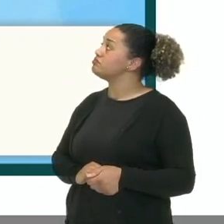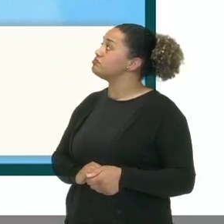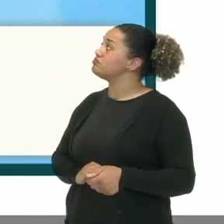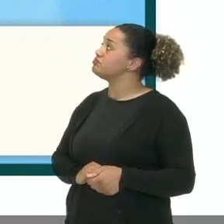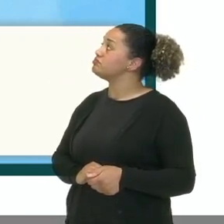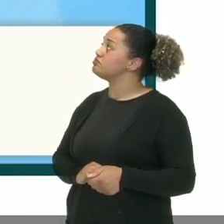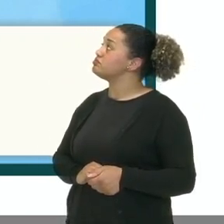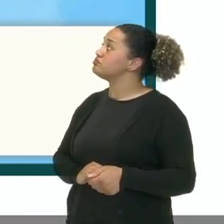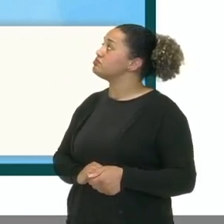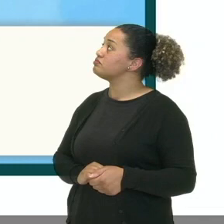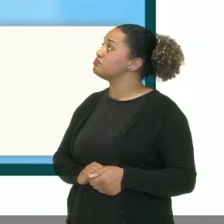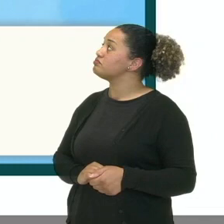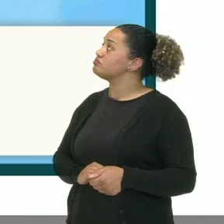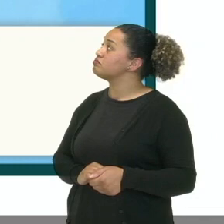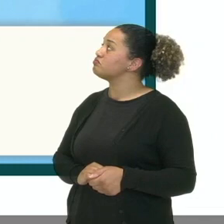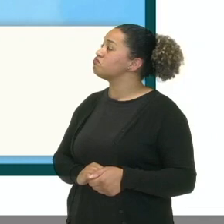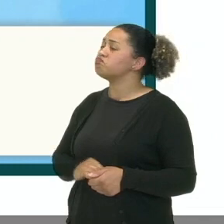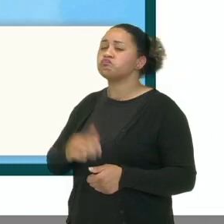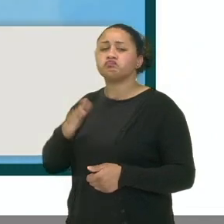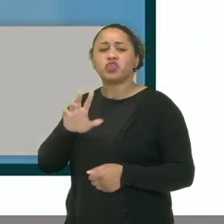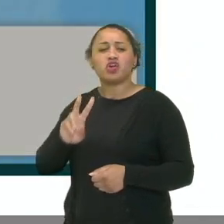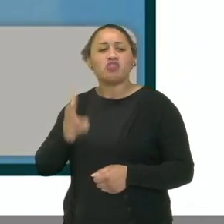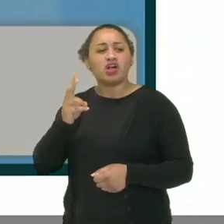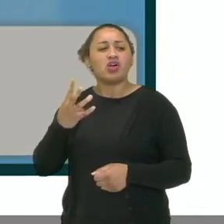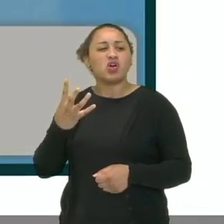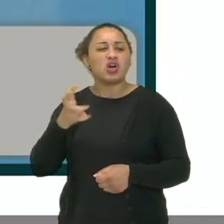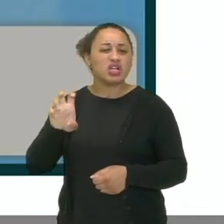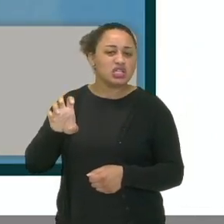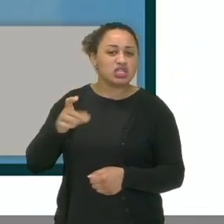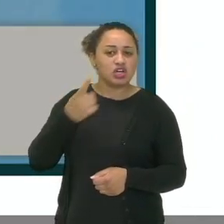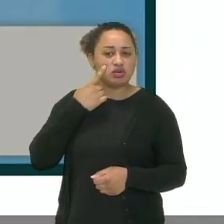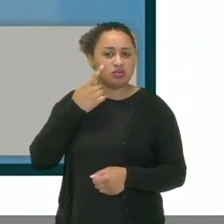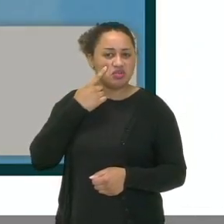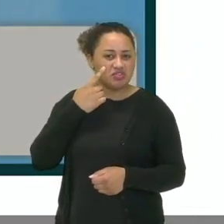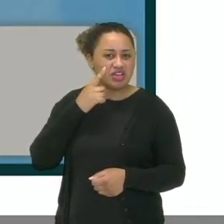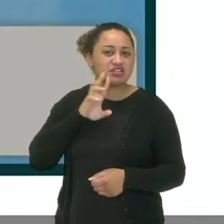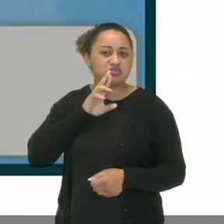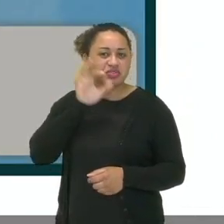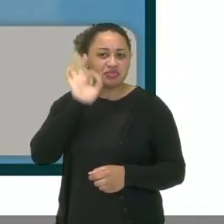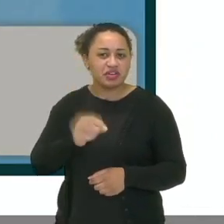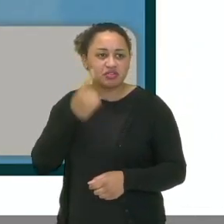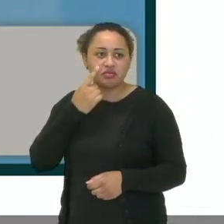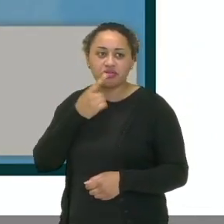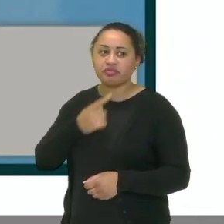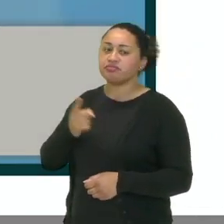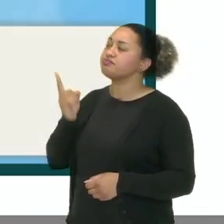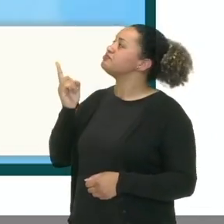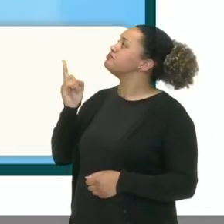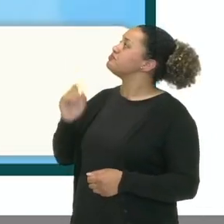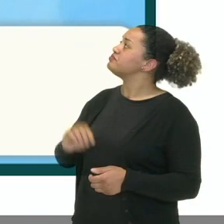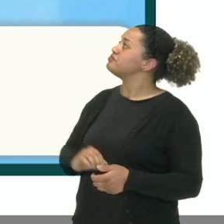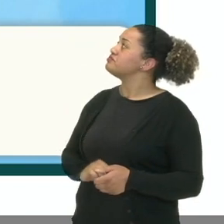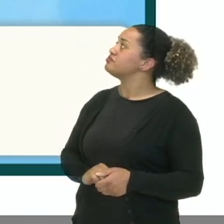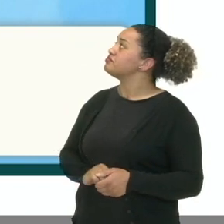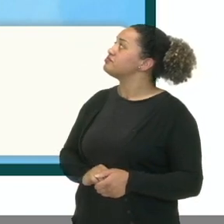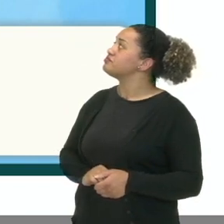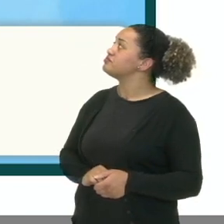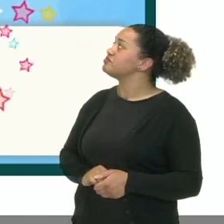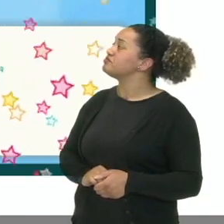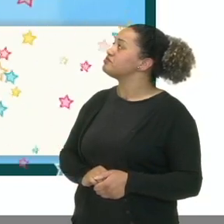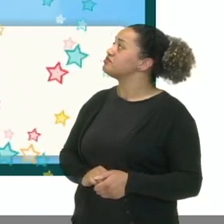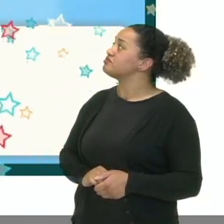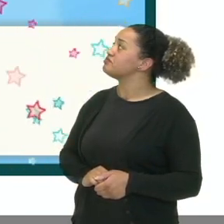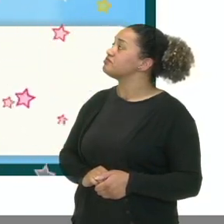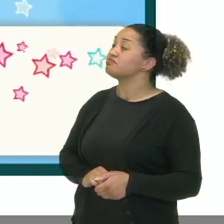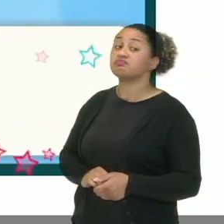que vai bater. 40, 45, né? Então, coloca ali 45, ó, colocando aqui, fechou, tá?